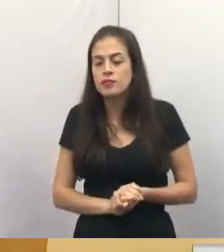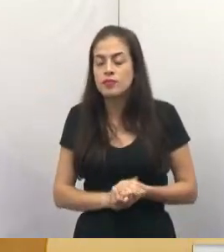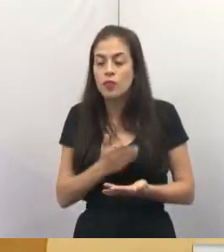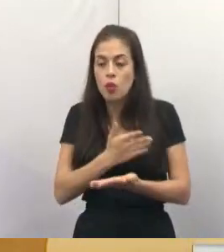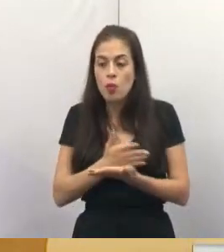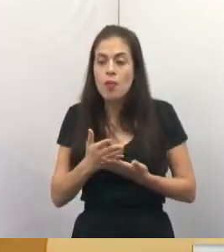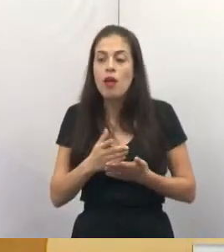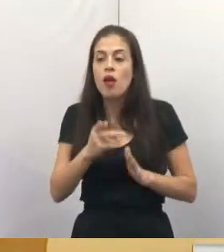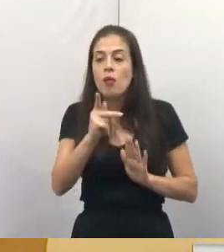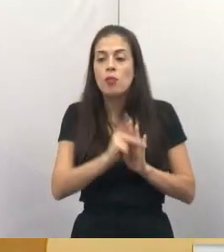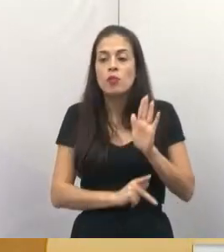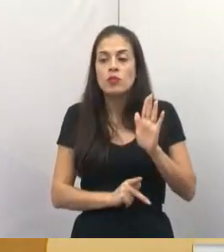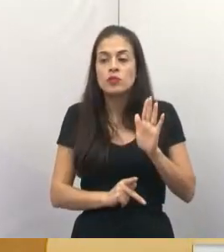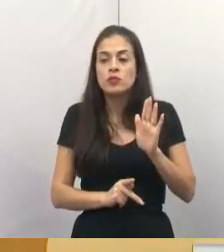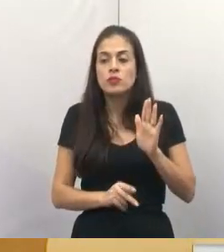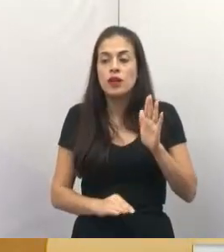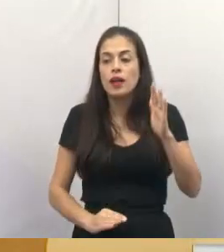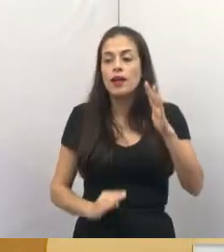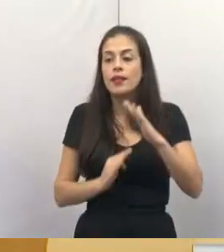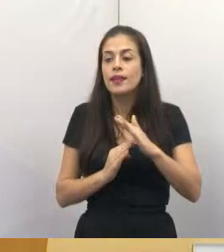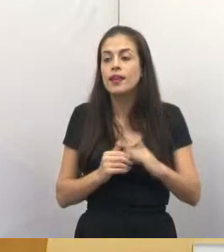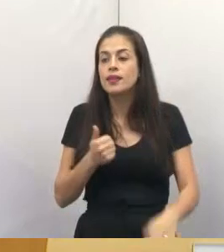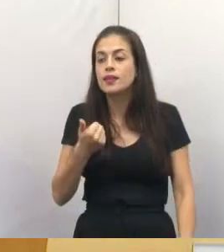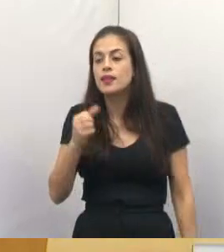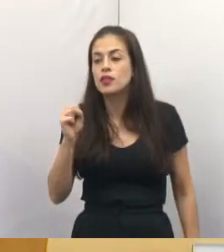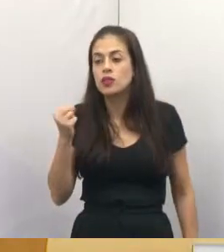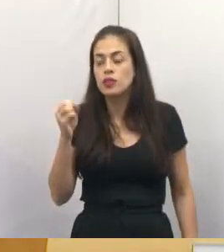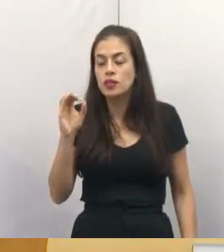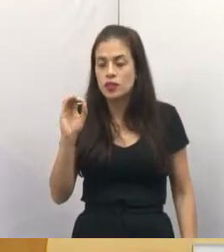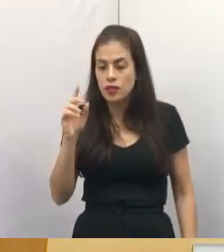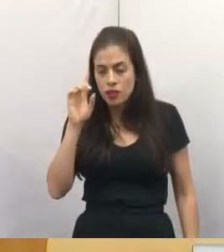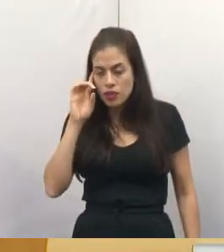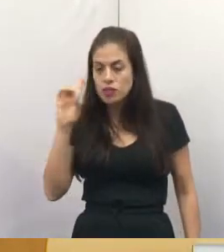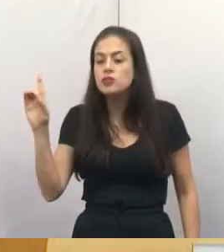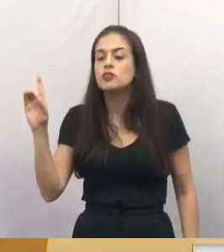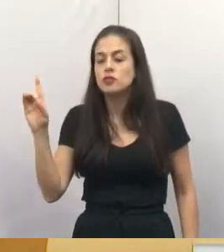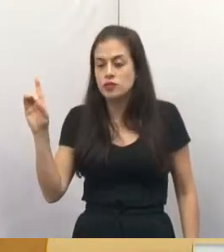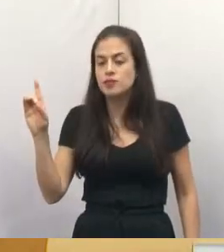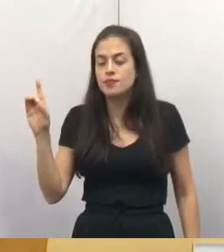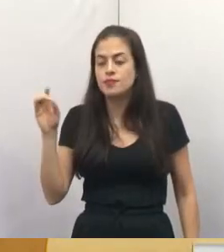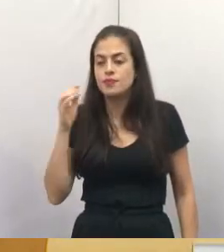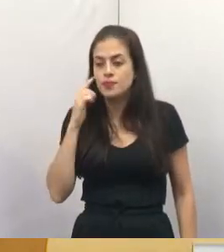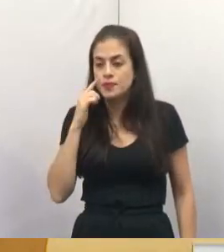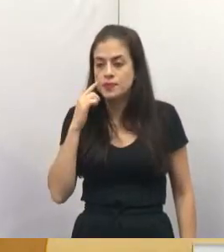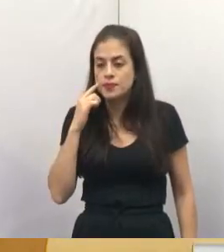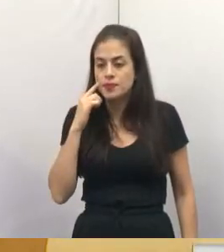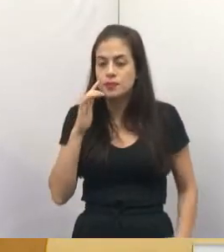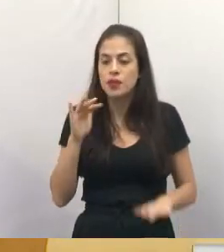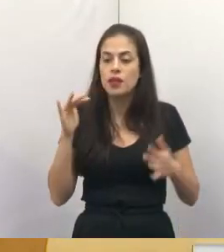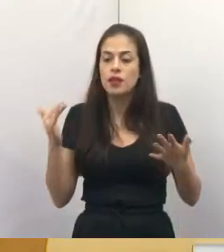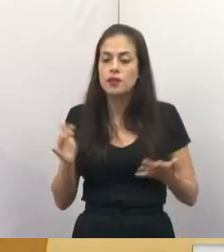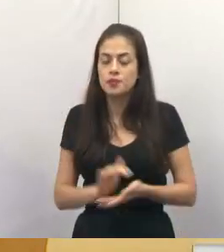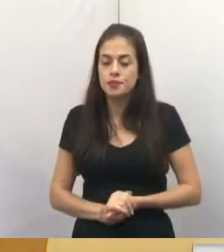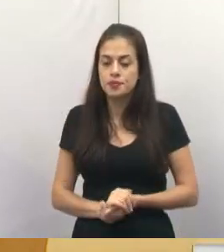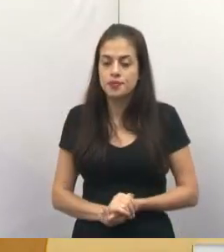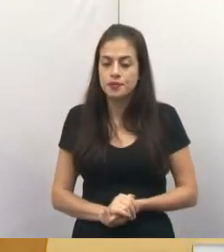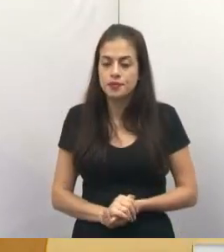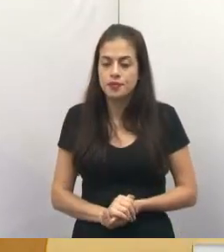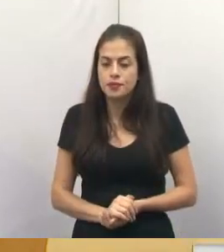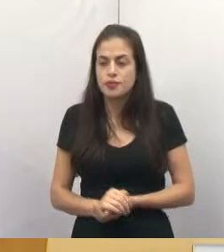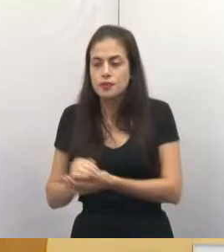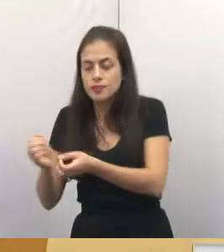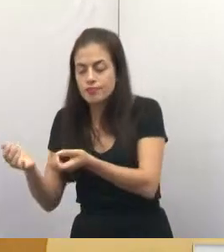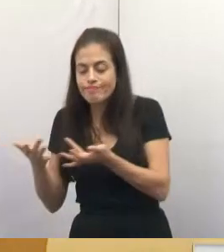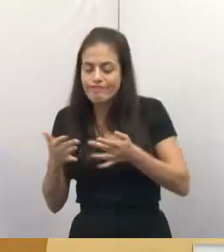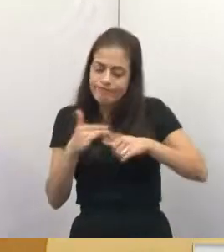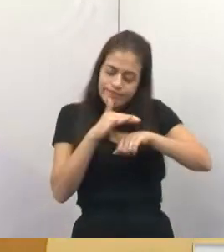aí, até 180 dias. Se conseguir antes, entra antes. Então, eu acho que é isso, sempre a conversa,